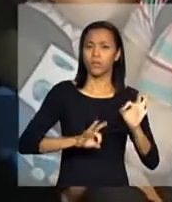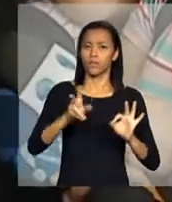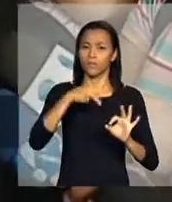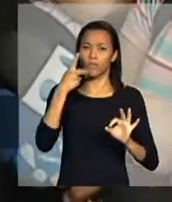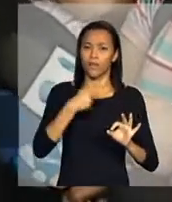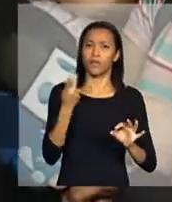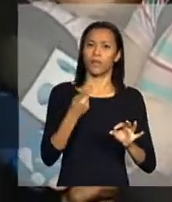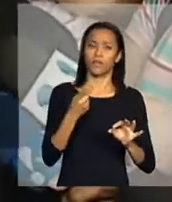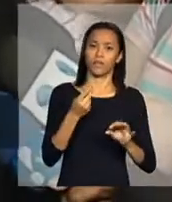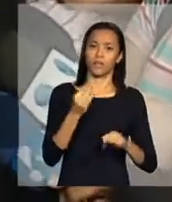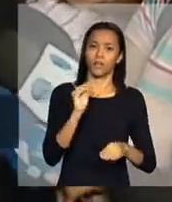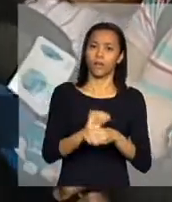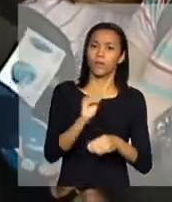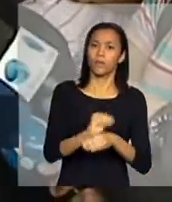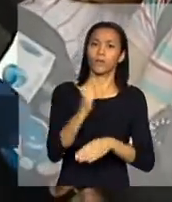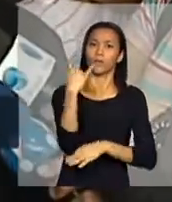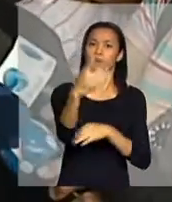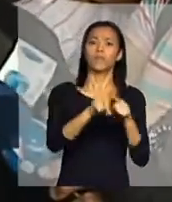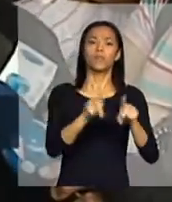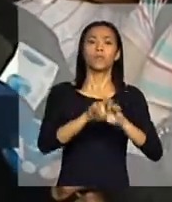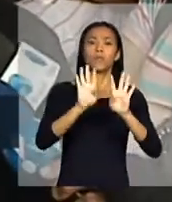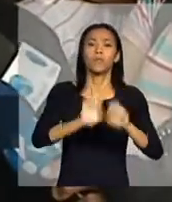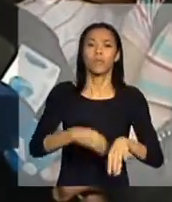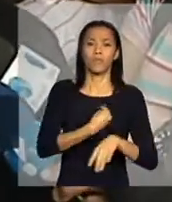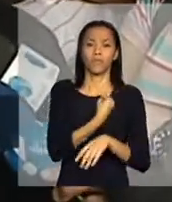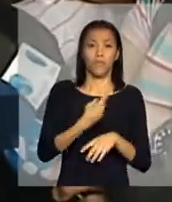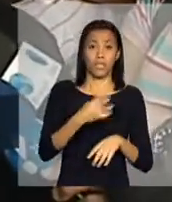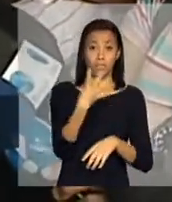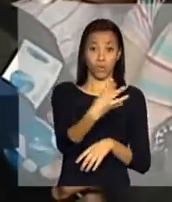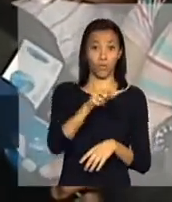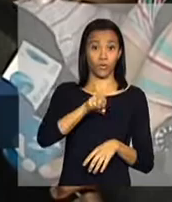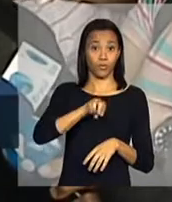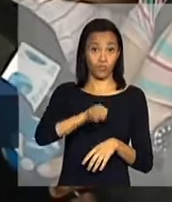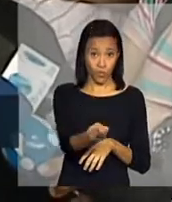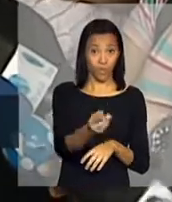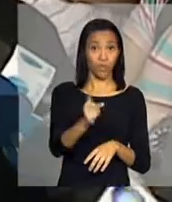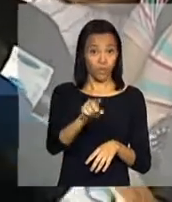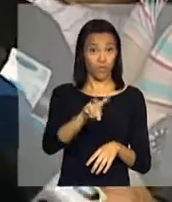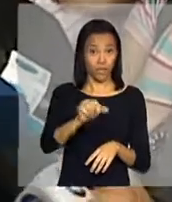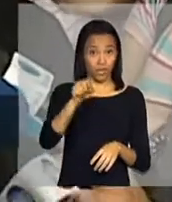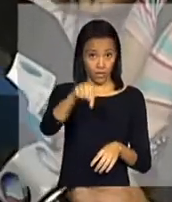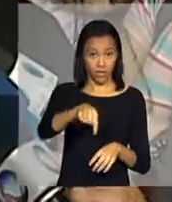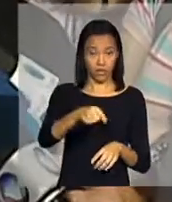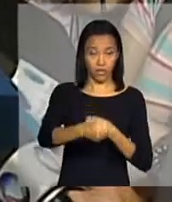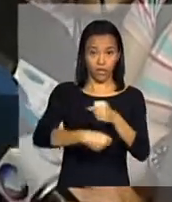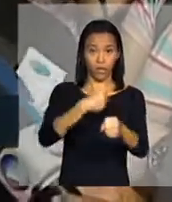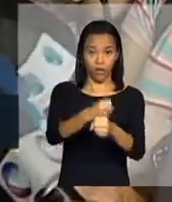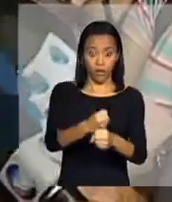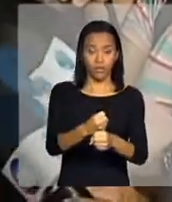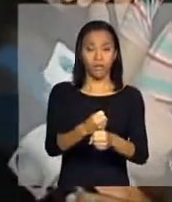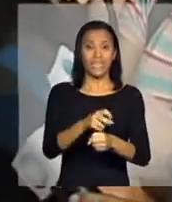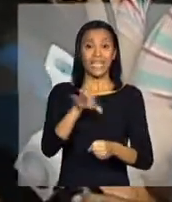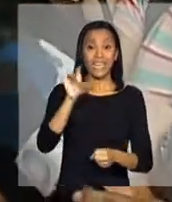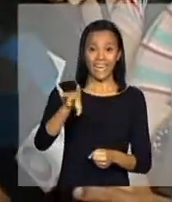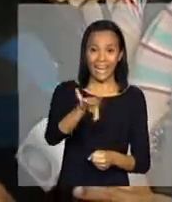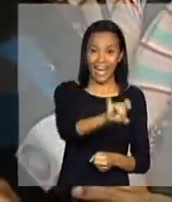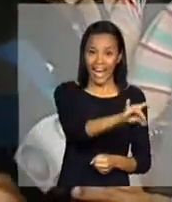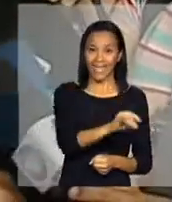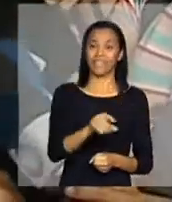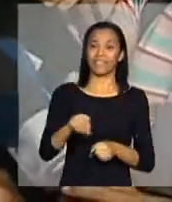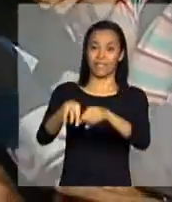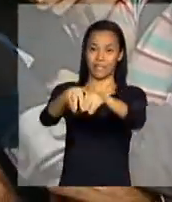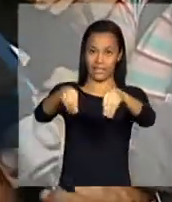mas também da qualidade de vida. Isso. Esses 4 milhões são aplicados também nesse outro ano? Eles vão, cada terra indígena